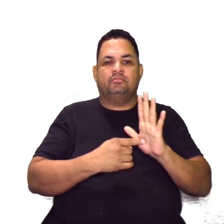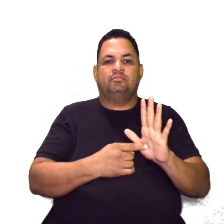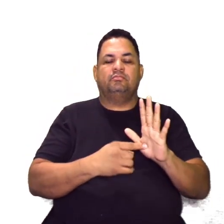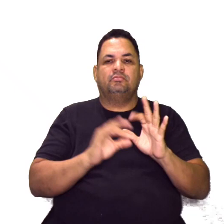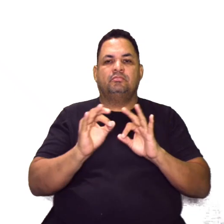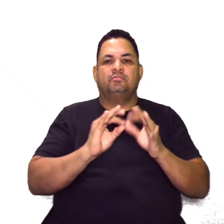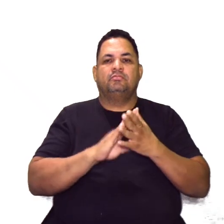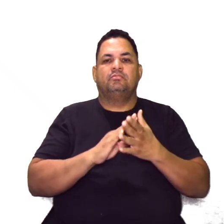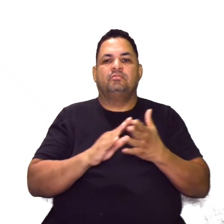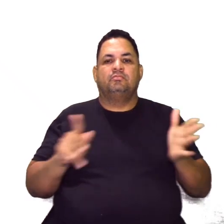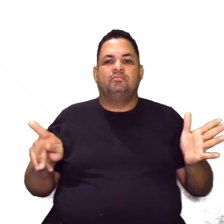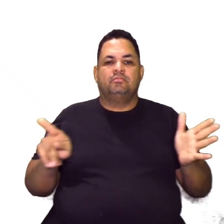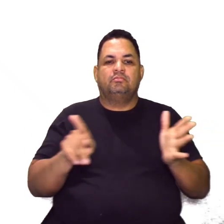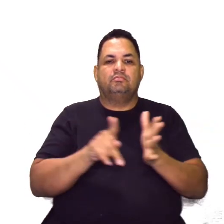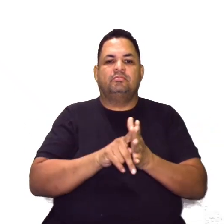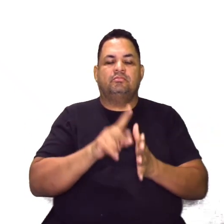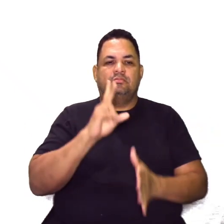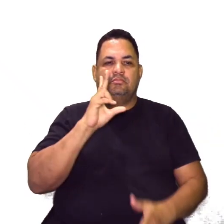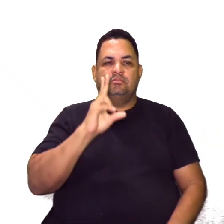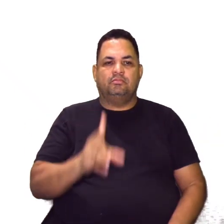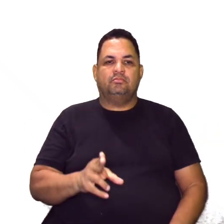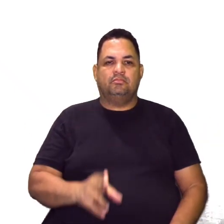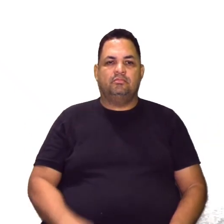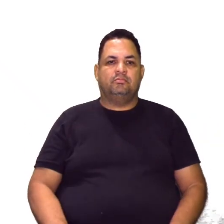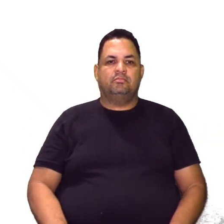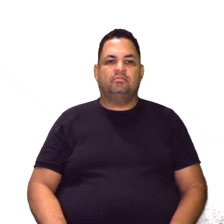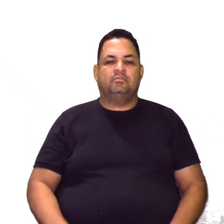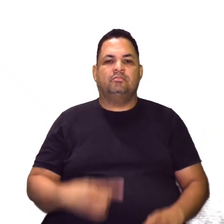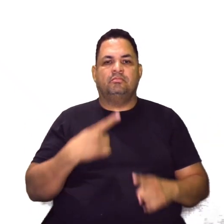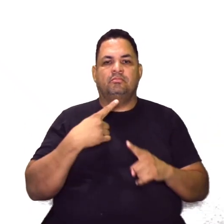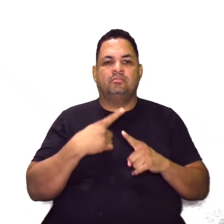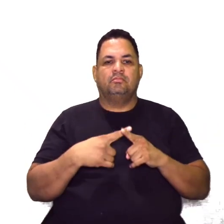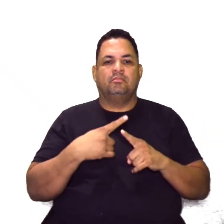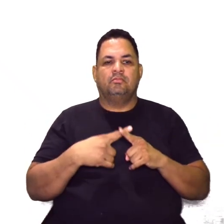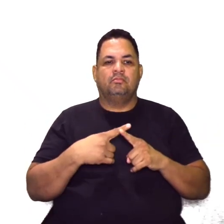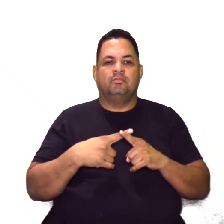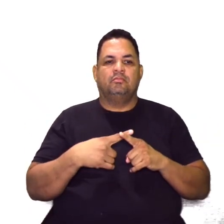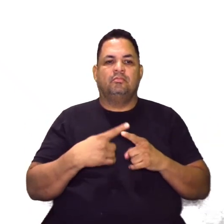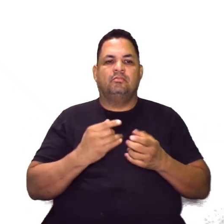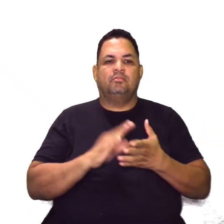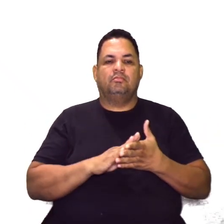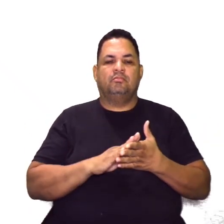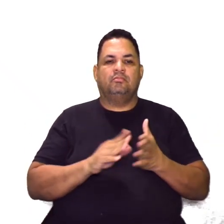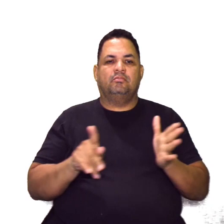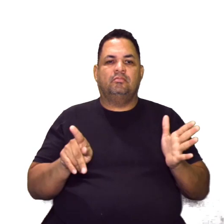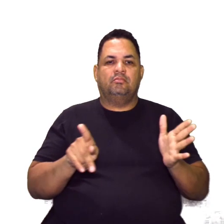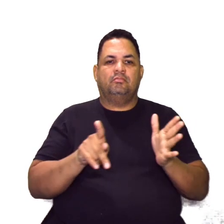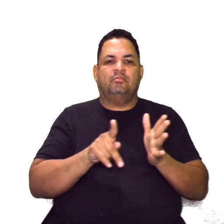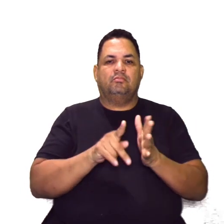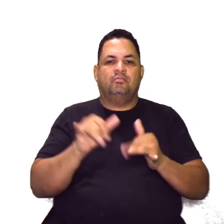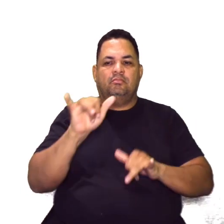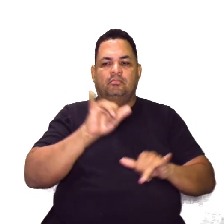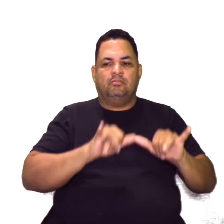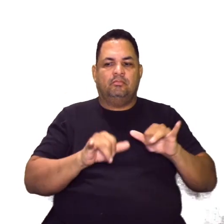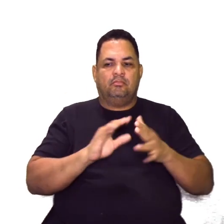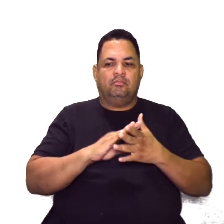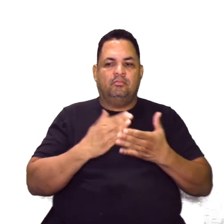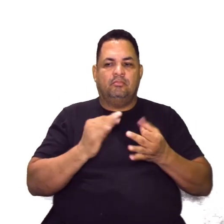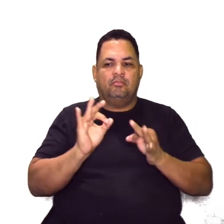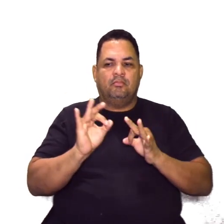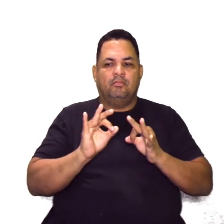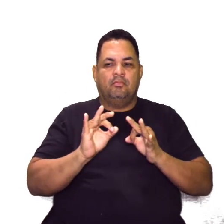apresentam propriedades semelhantes. Não é isso? Por quê? Porque as propriedades químicas